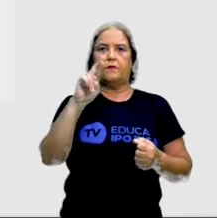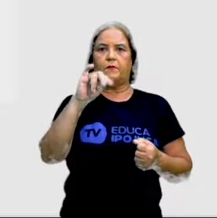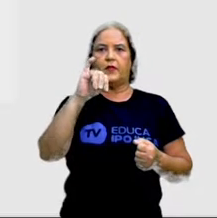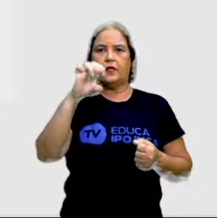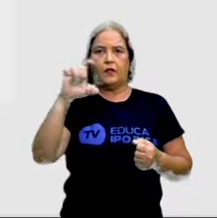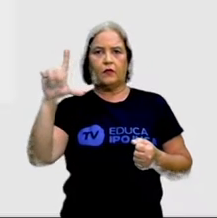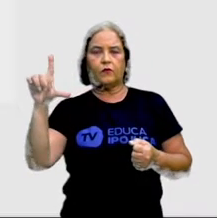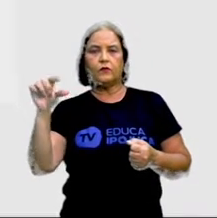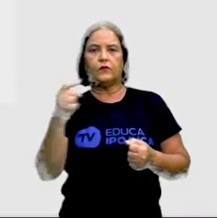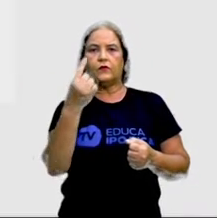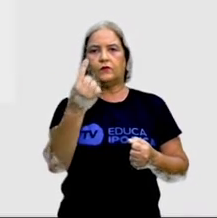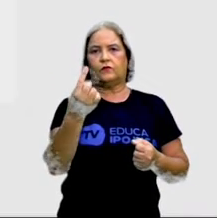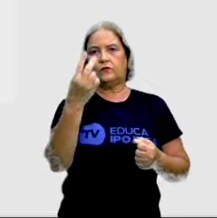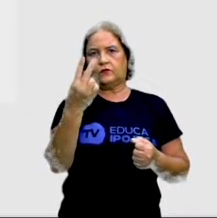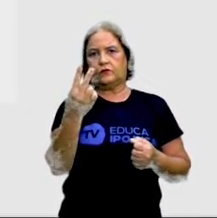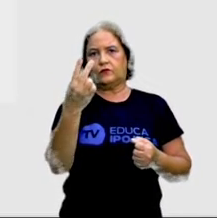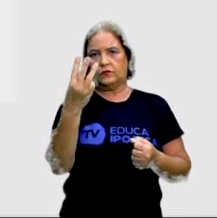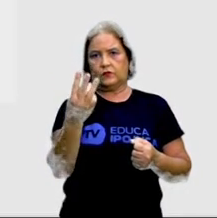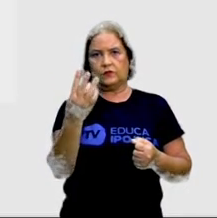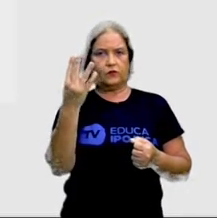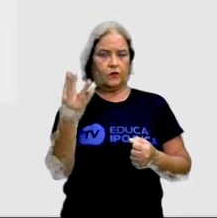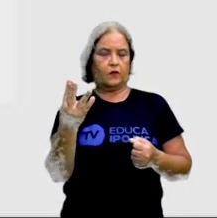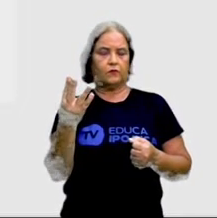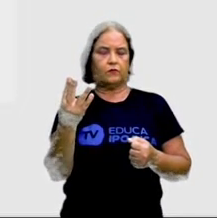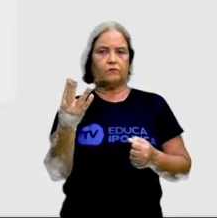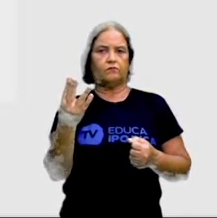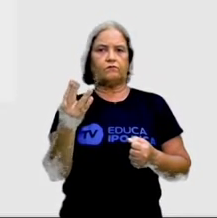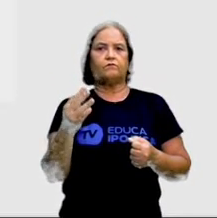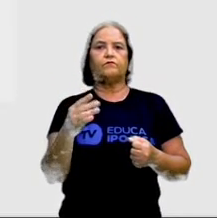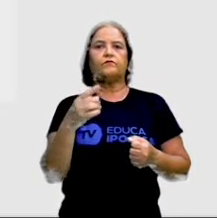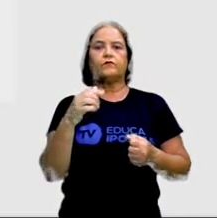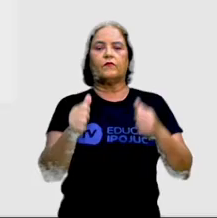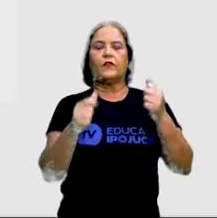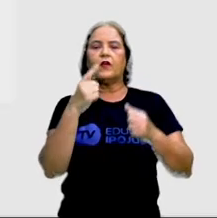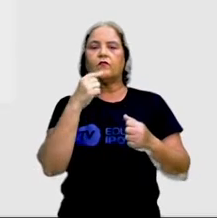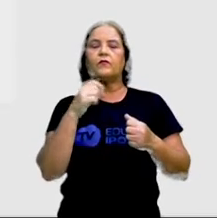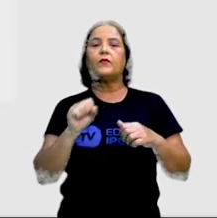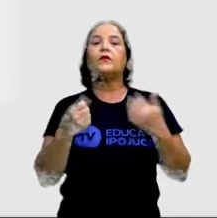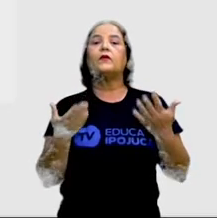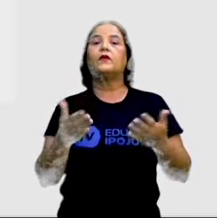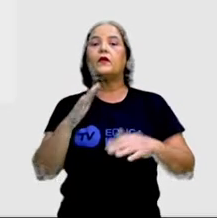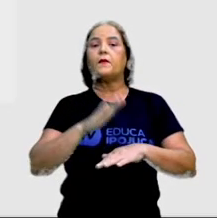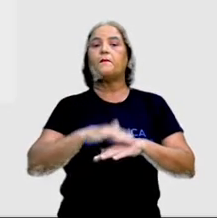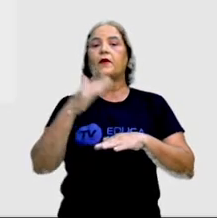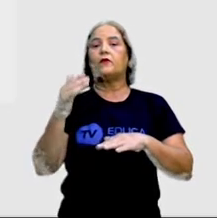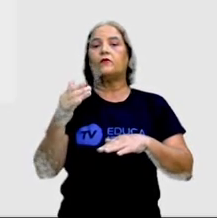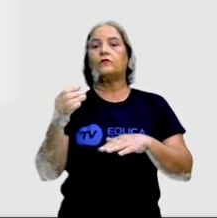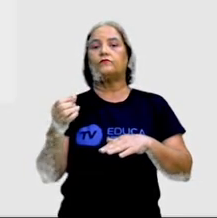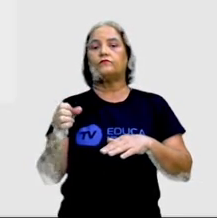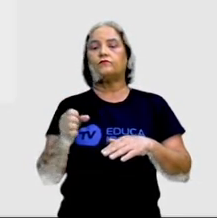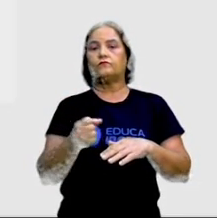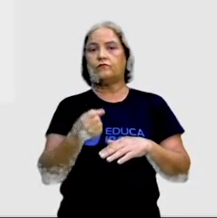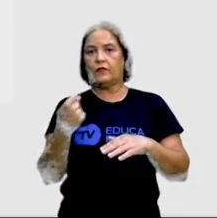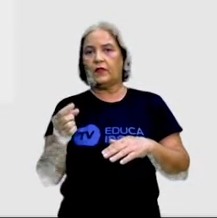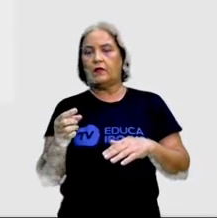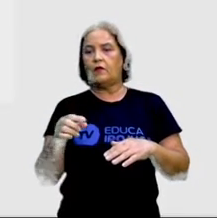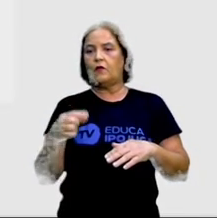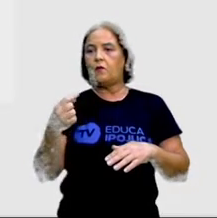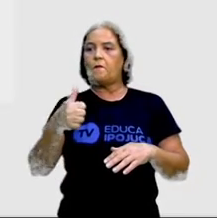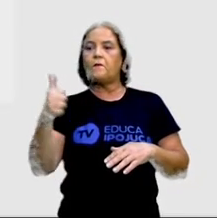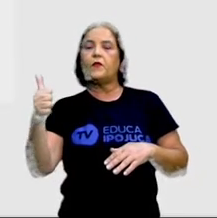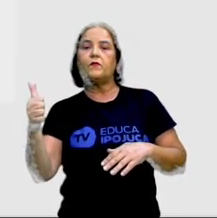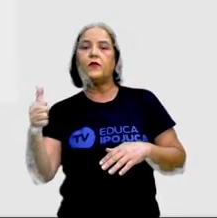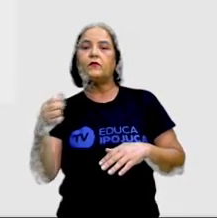dois três quatro quem é que tem a quantidade de maior do carro vermelho é Diego